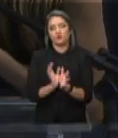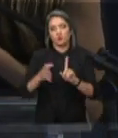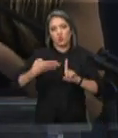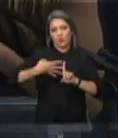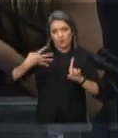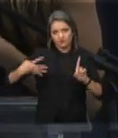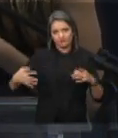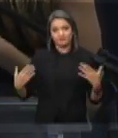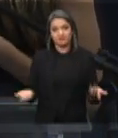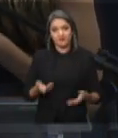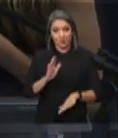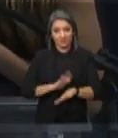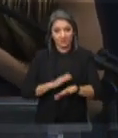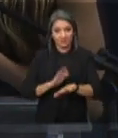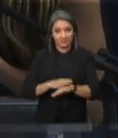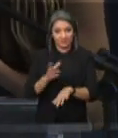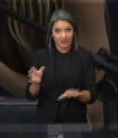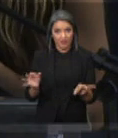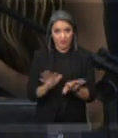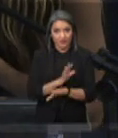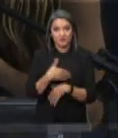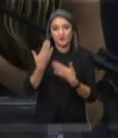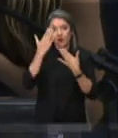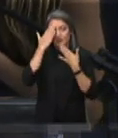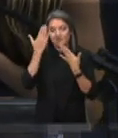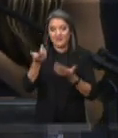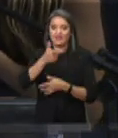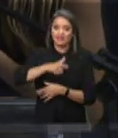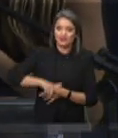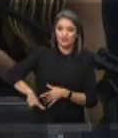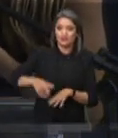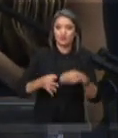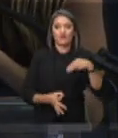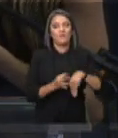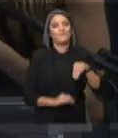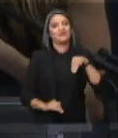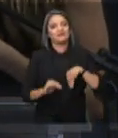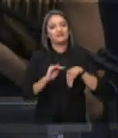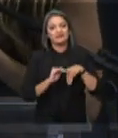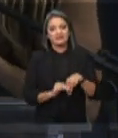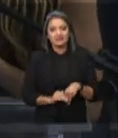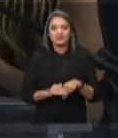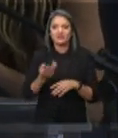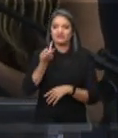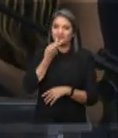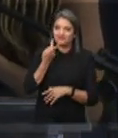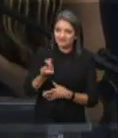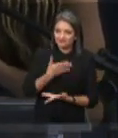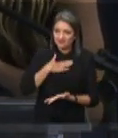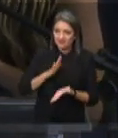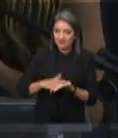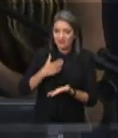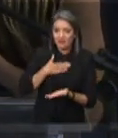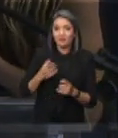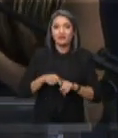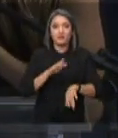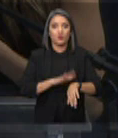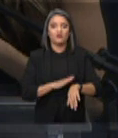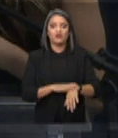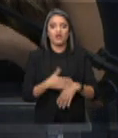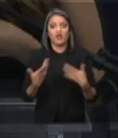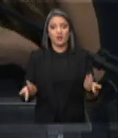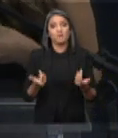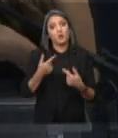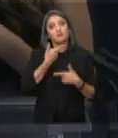vejo que meu tempo já se encerra agradeço mais uma vez ao Ministro pelos cumprimentos agradeço pela generosidade do tempo espero